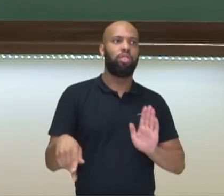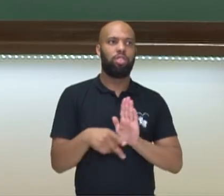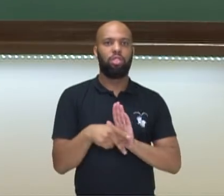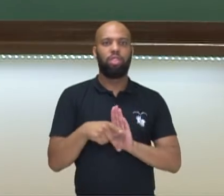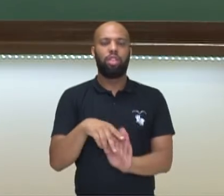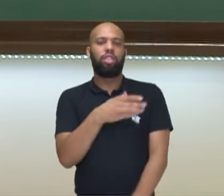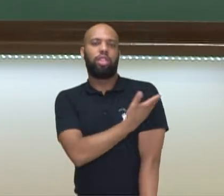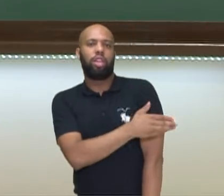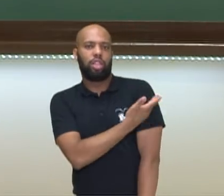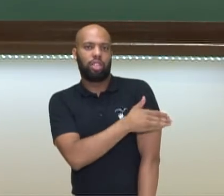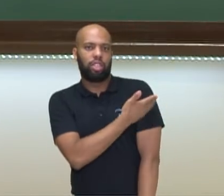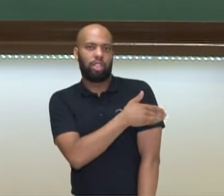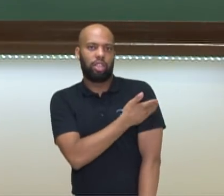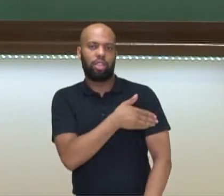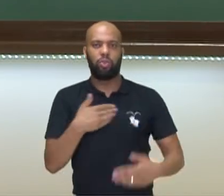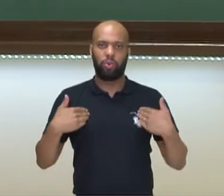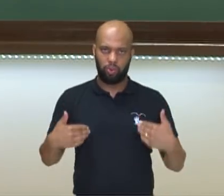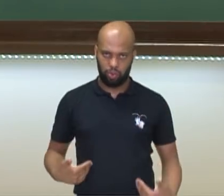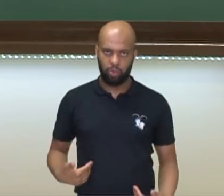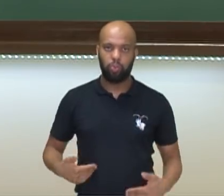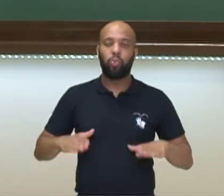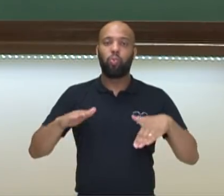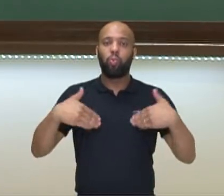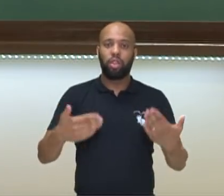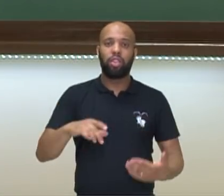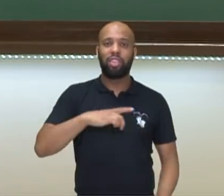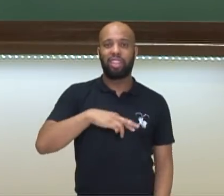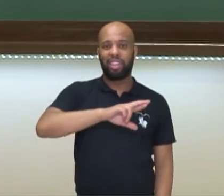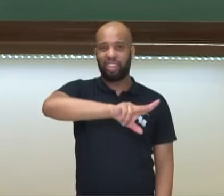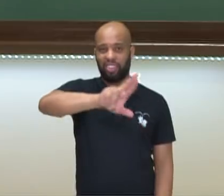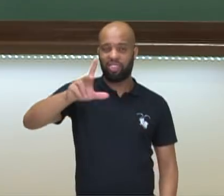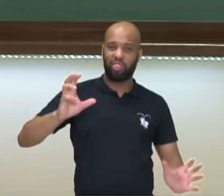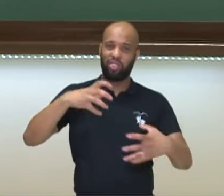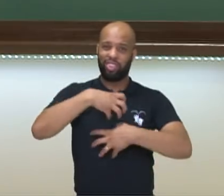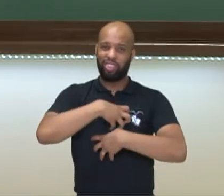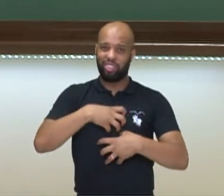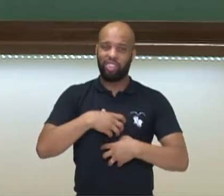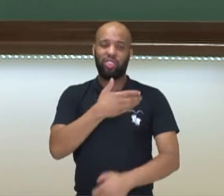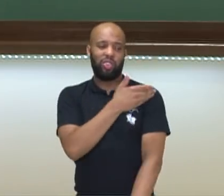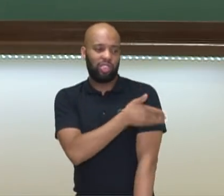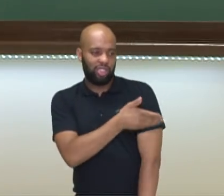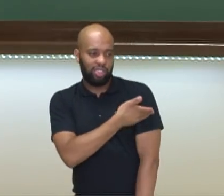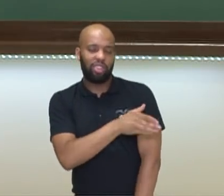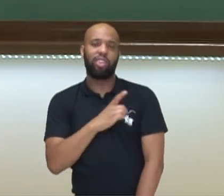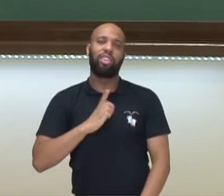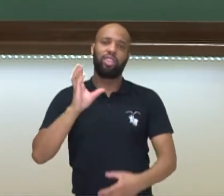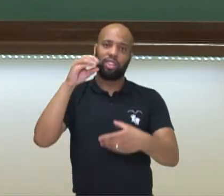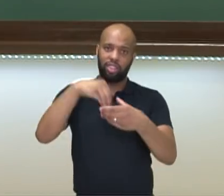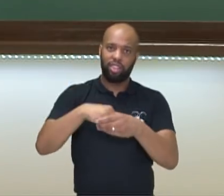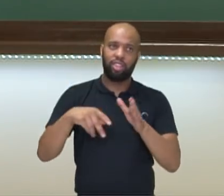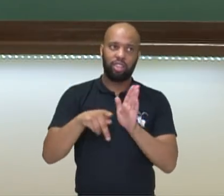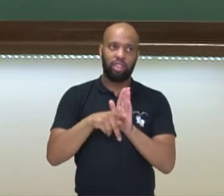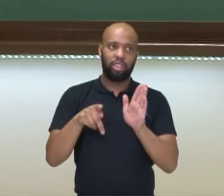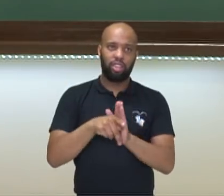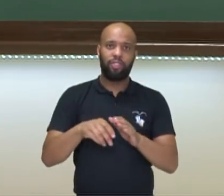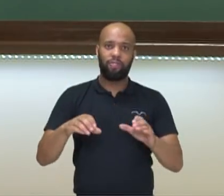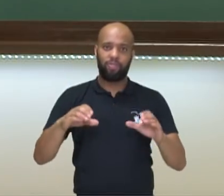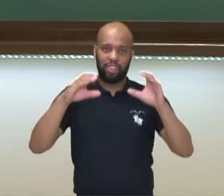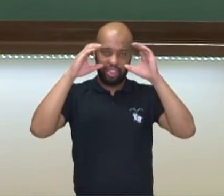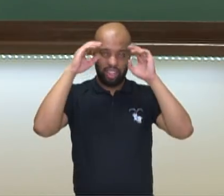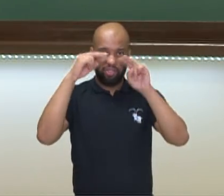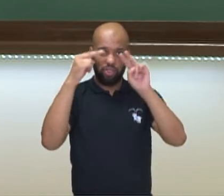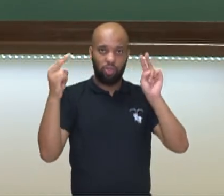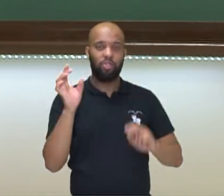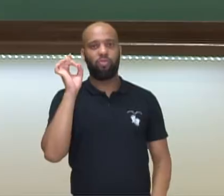o treinamento físico, né? Vários estilos de treinamento dentro da realidade virtual já são fáceis de